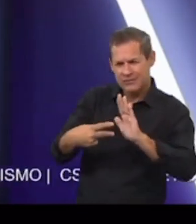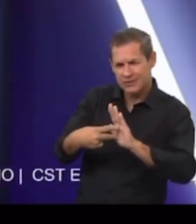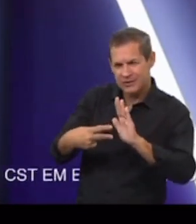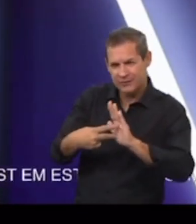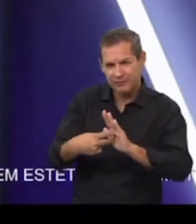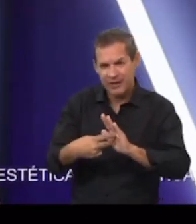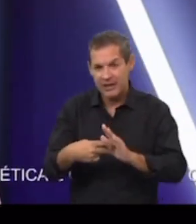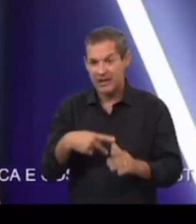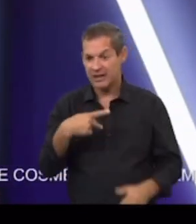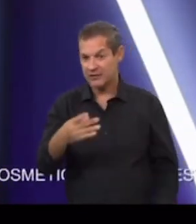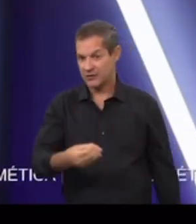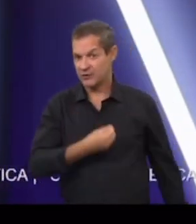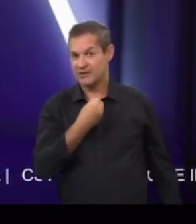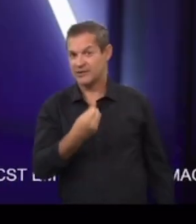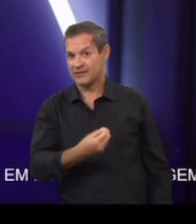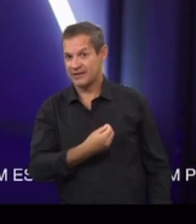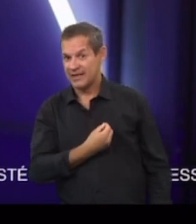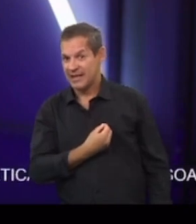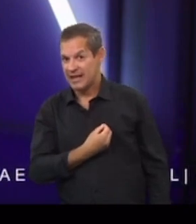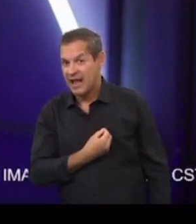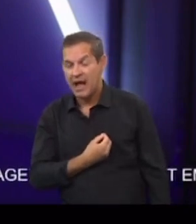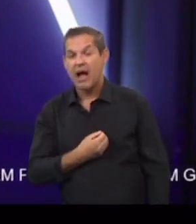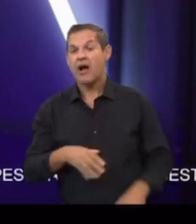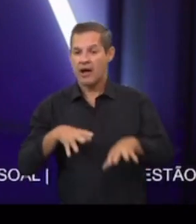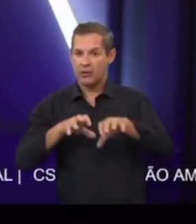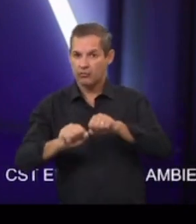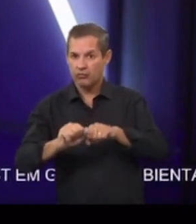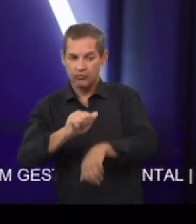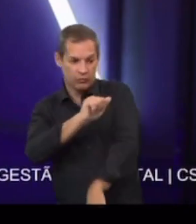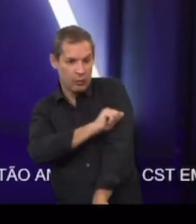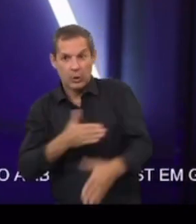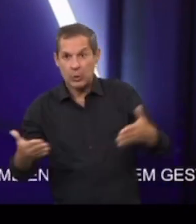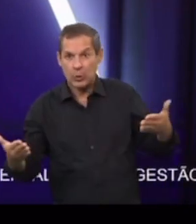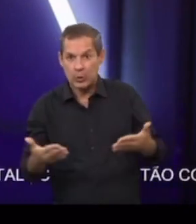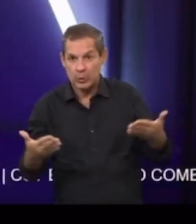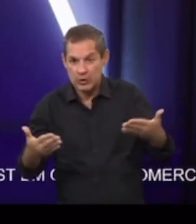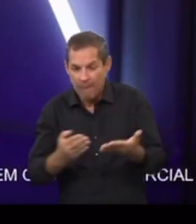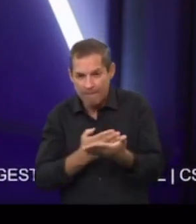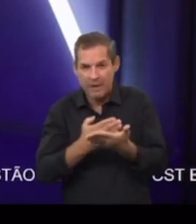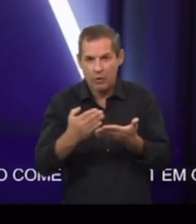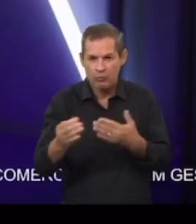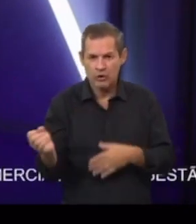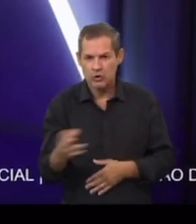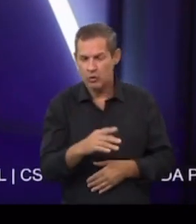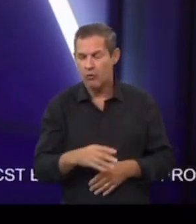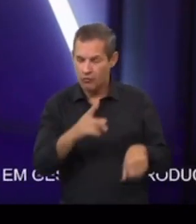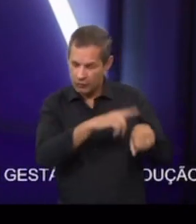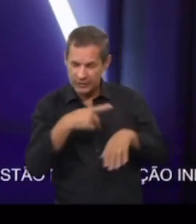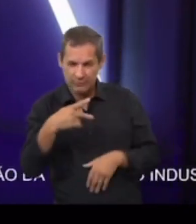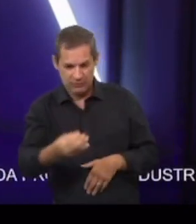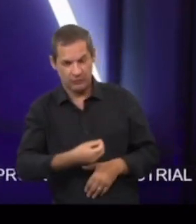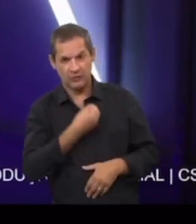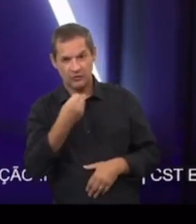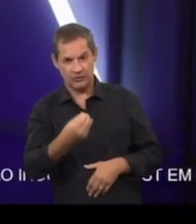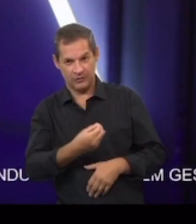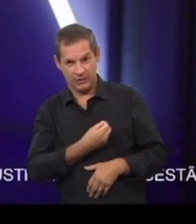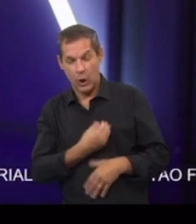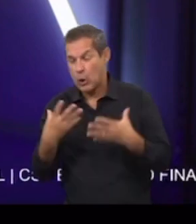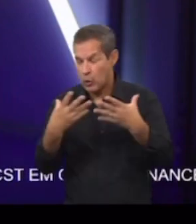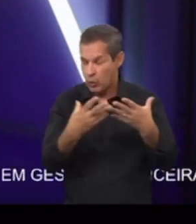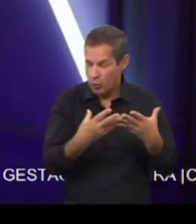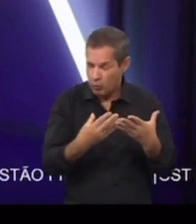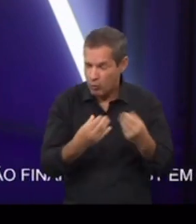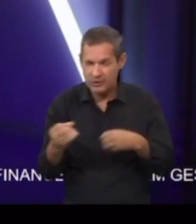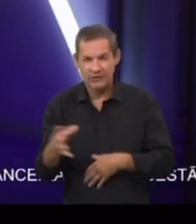significativa as suas vidas. Caros formandos, hoje é o início de um novo tempo em suas vidas, repleto